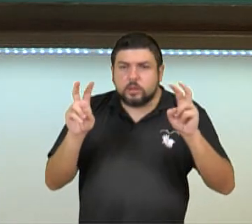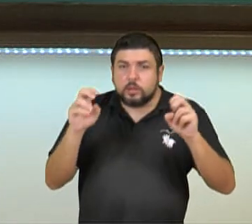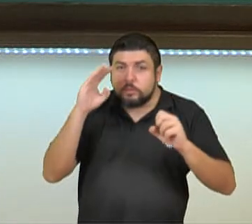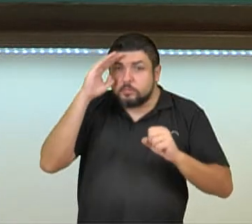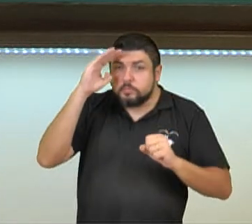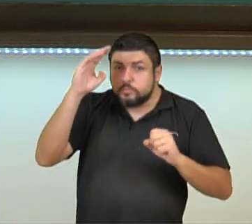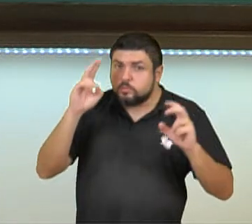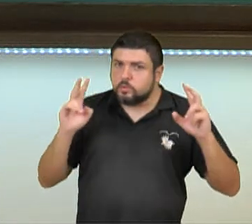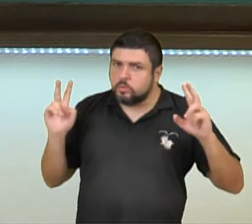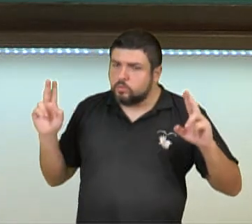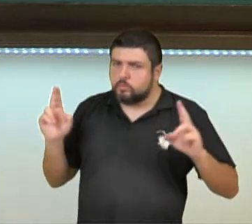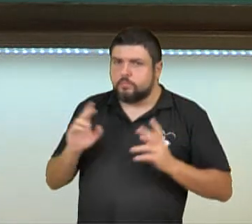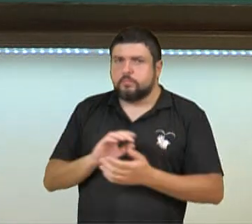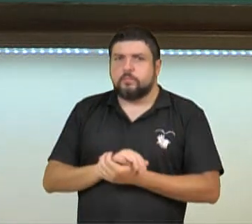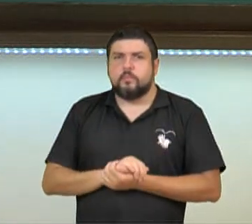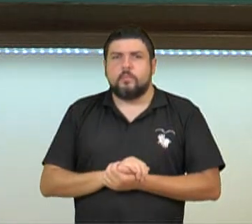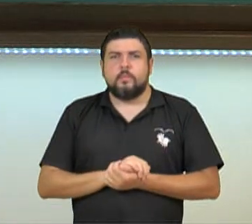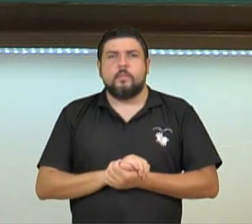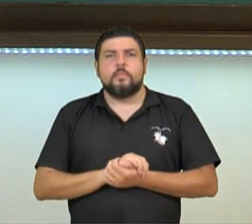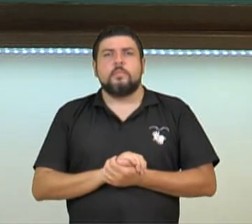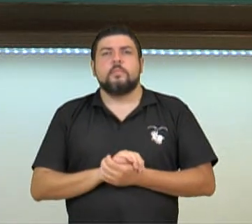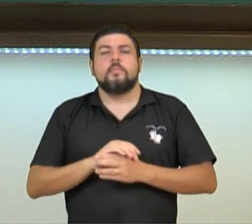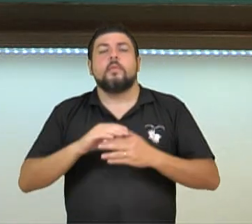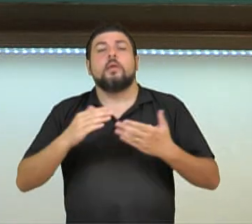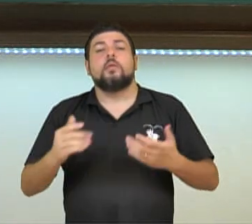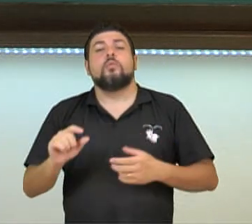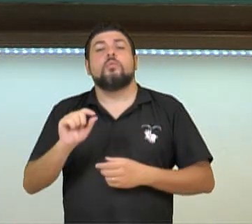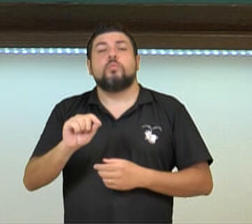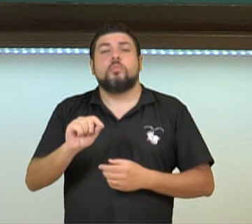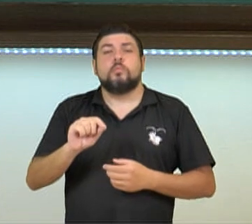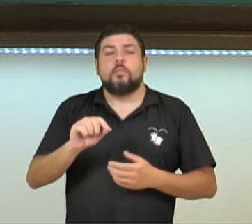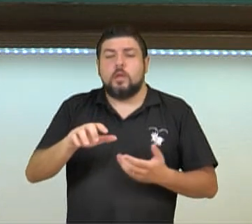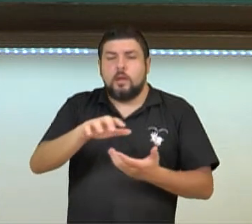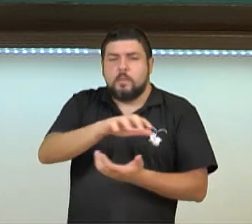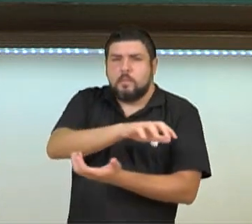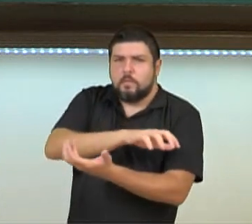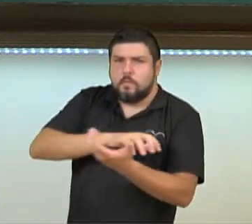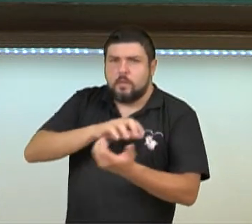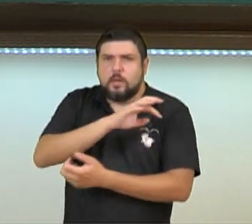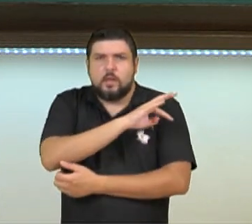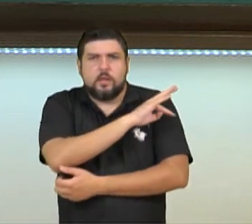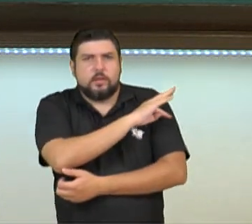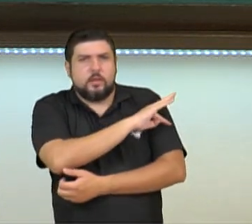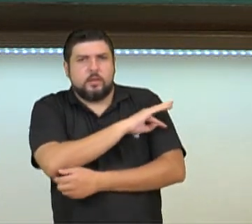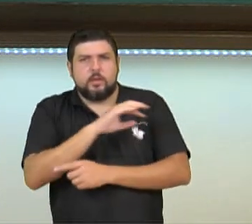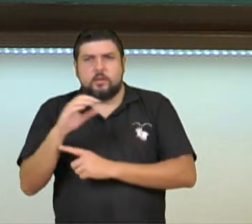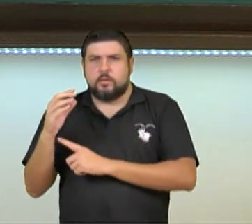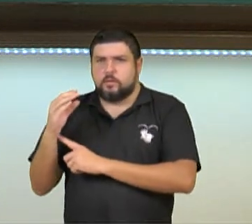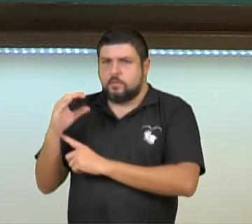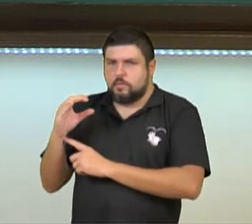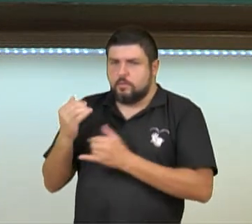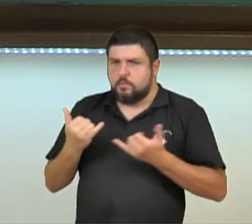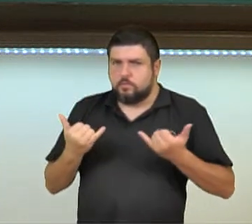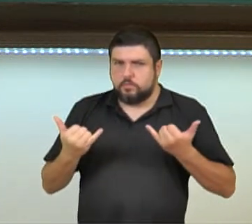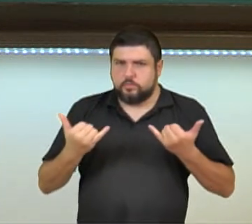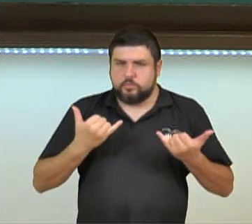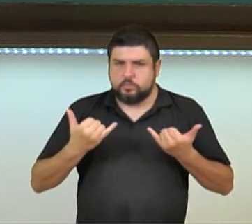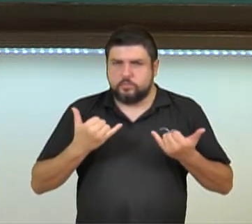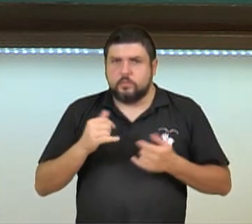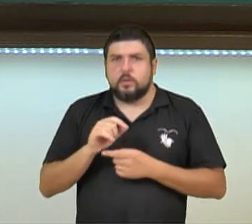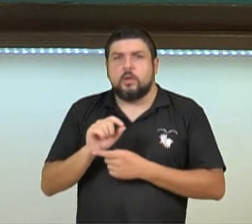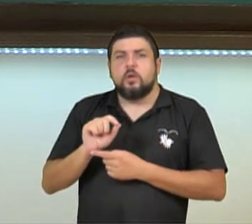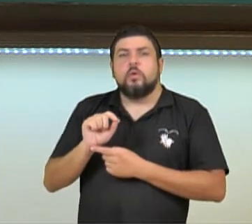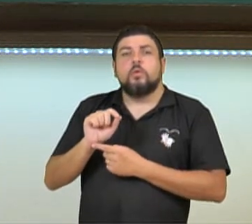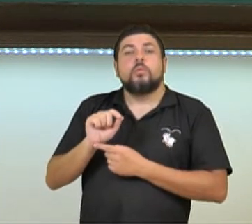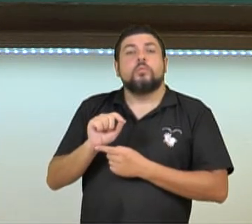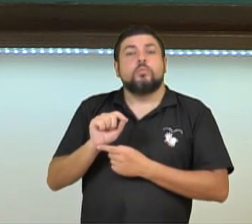nós, logicamente, vamos puxar a situação da revolução técnico-científica e informacional, que contribuiu de